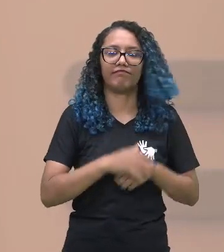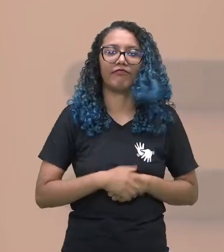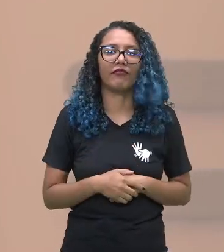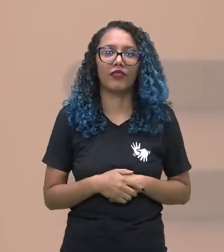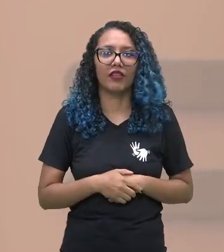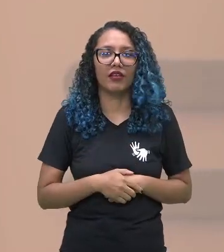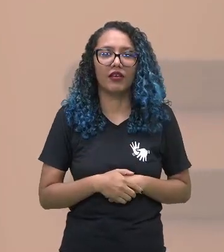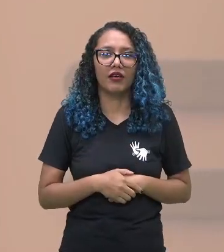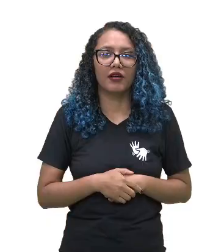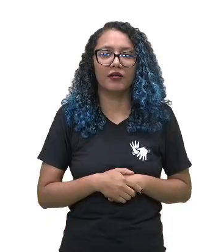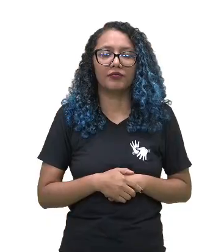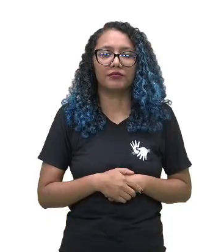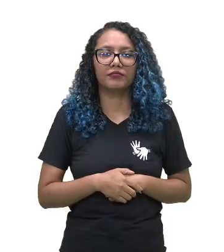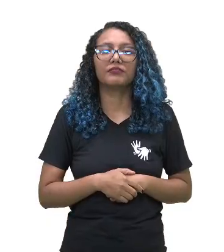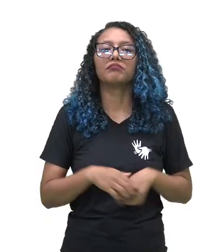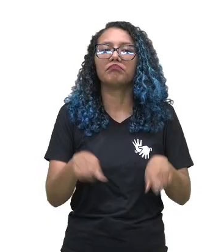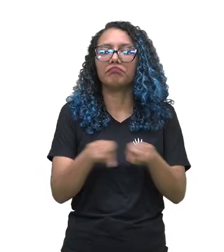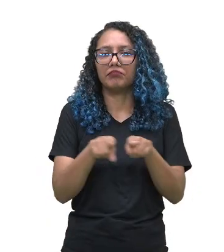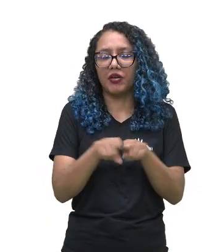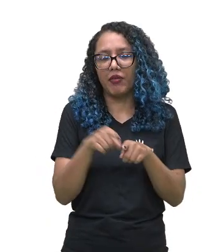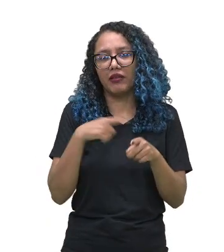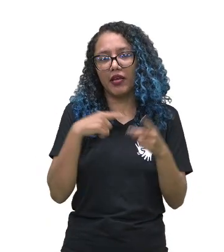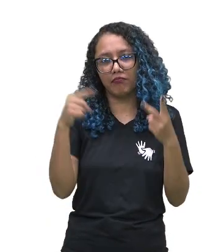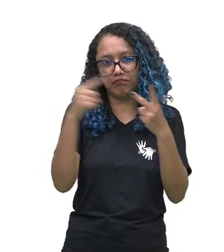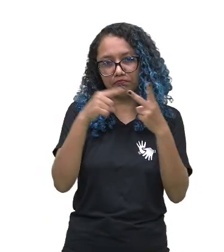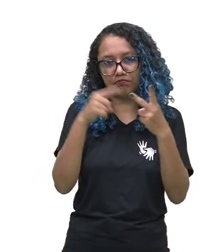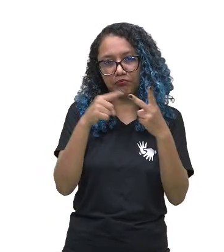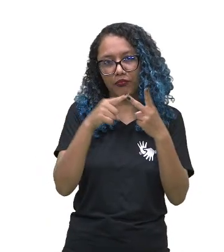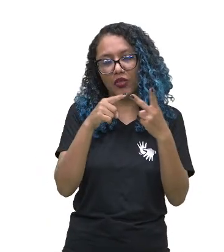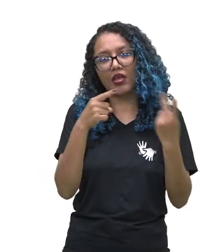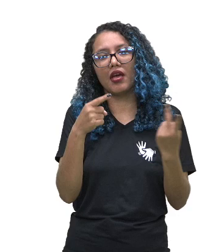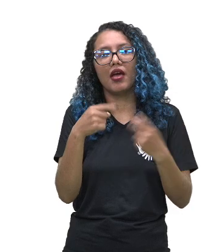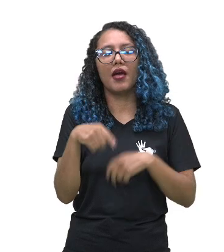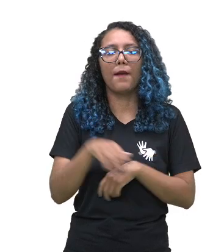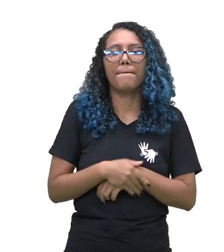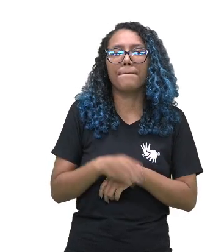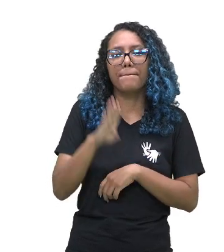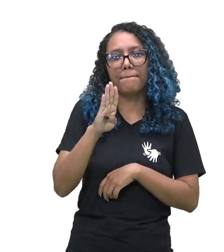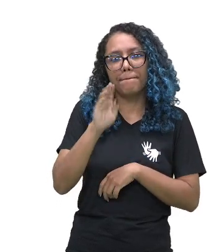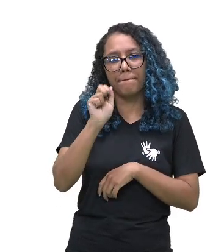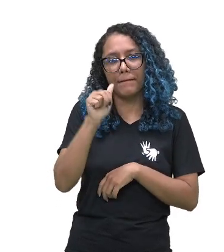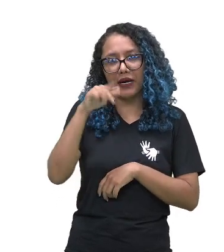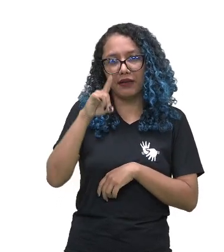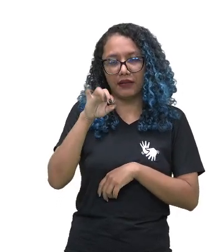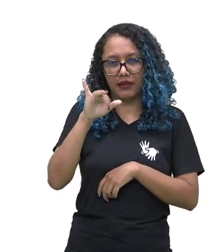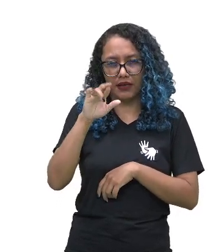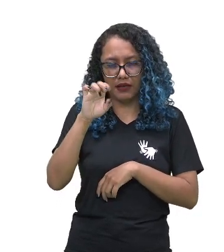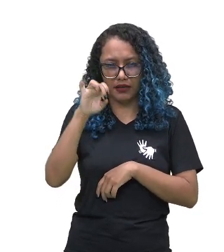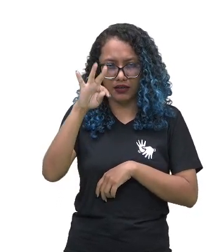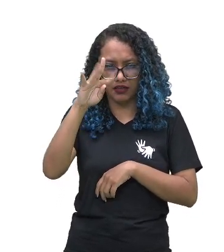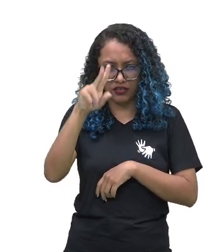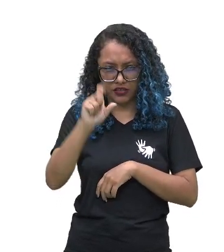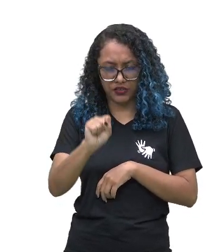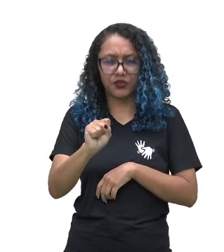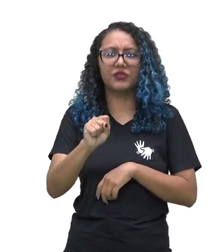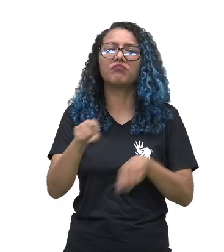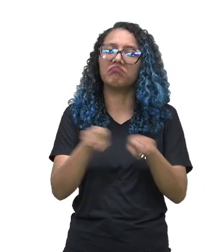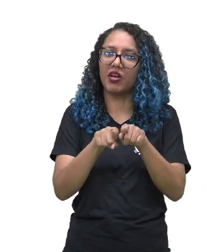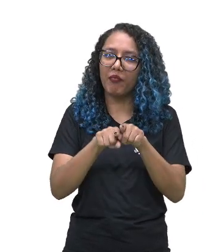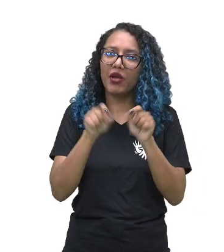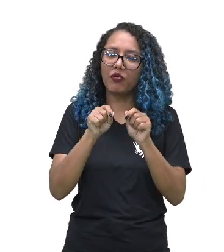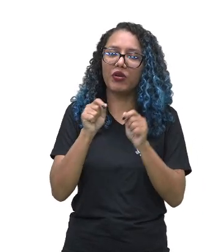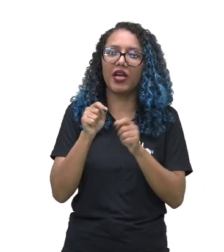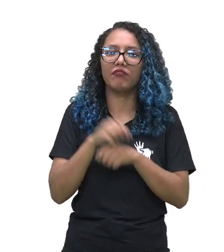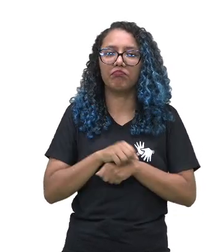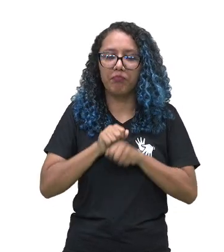história, tem o movimento bandeirante, que vai desbravar o Brasil além do Tratado de Tordesilhas.